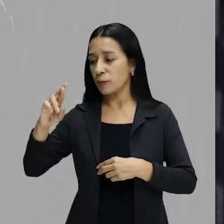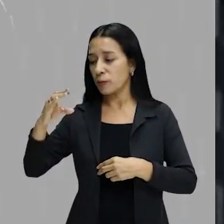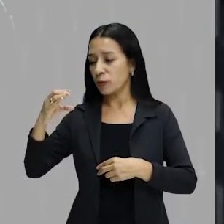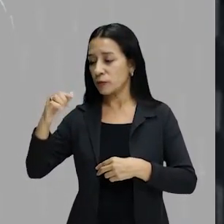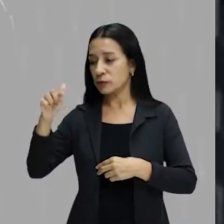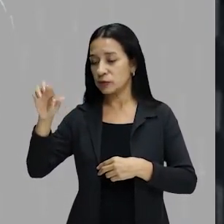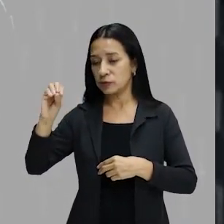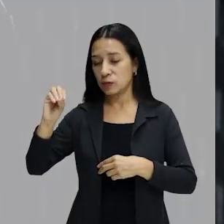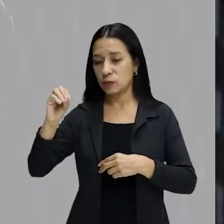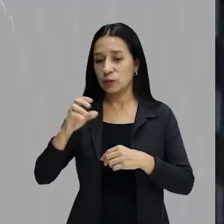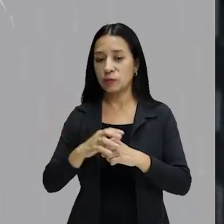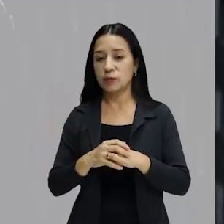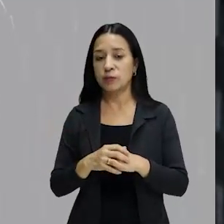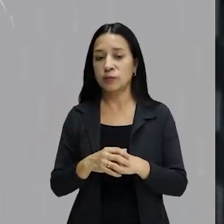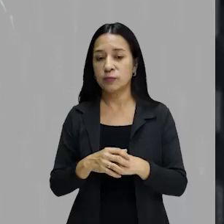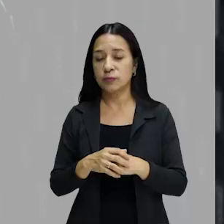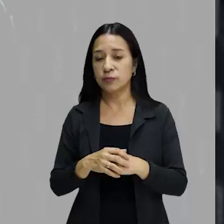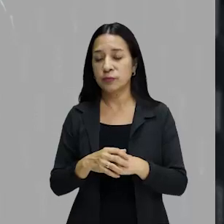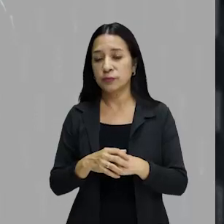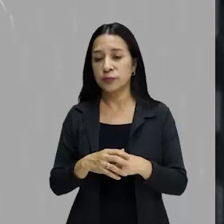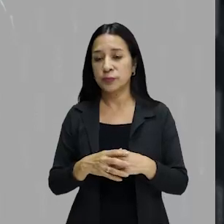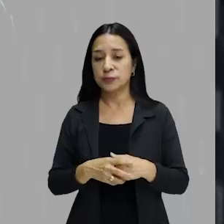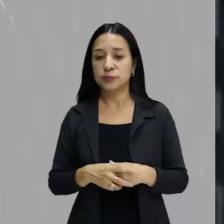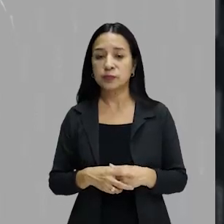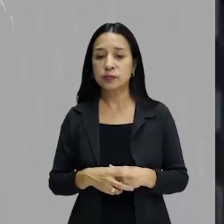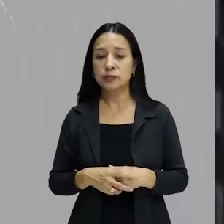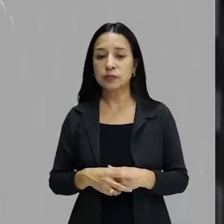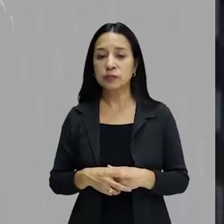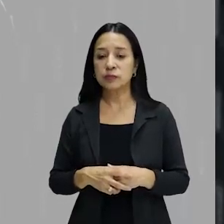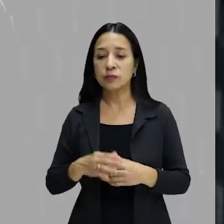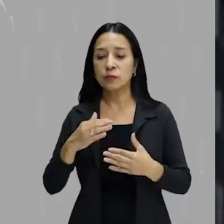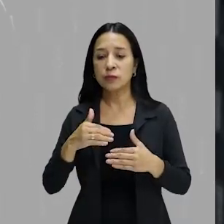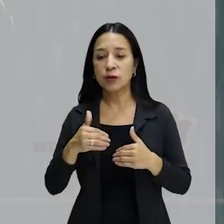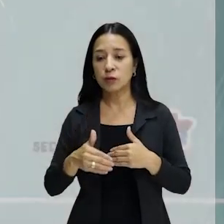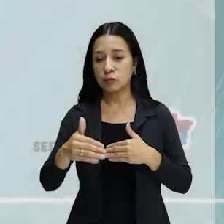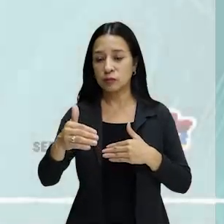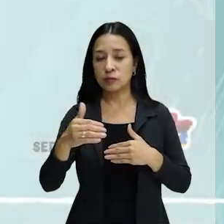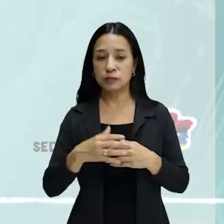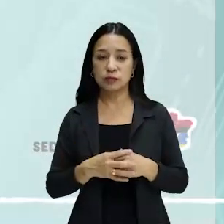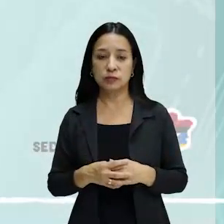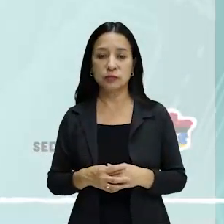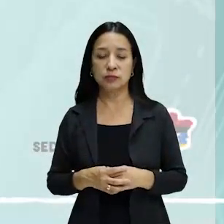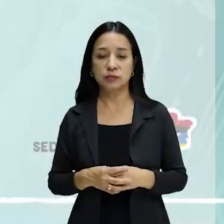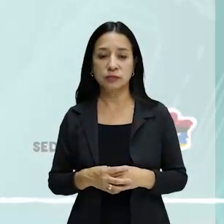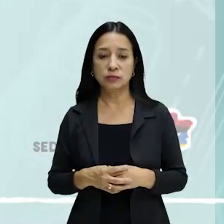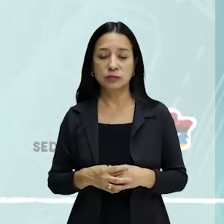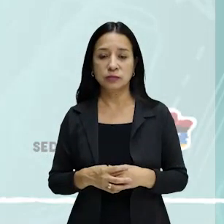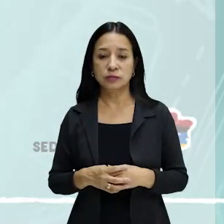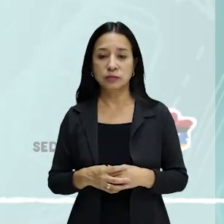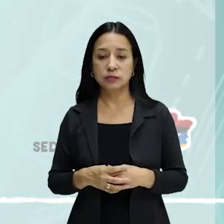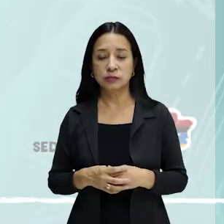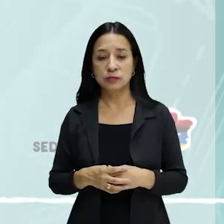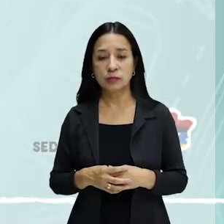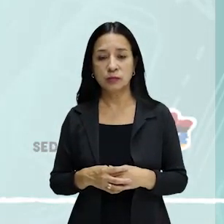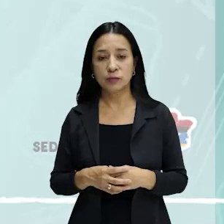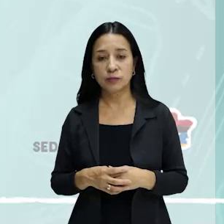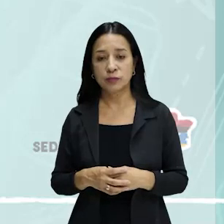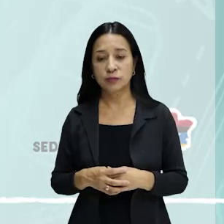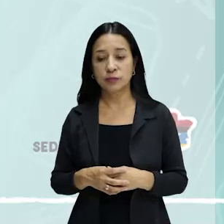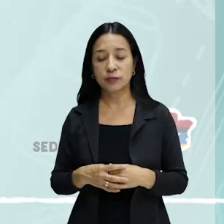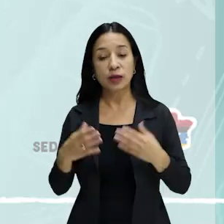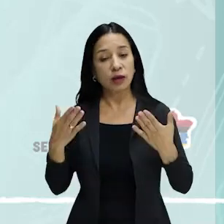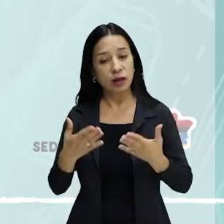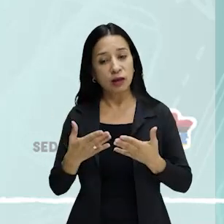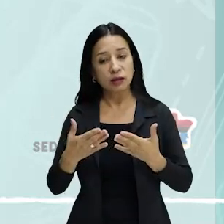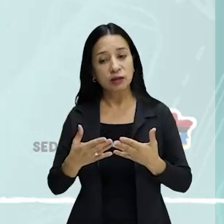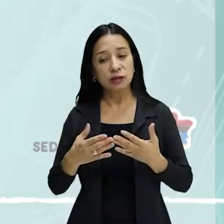comunicação ocorrerá, tá bom? Avançando. Classifique as orações subordinadas. Aqui você tem que identificar